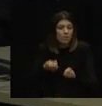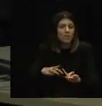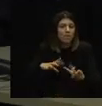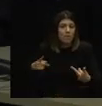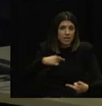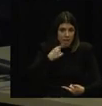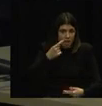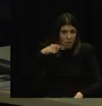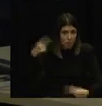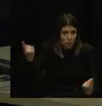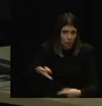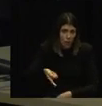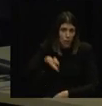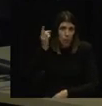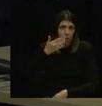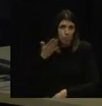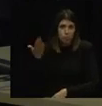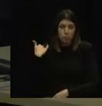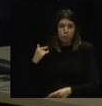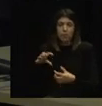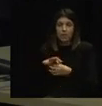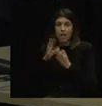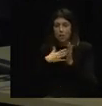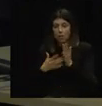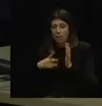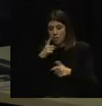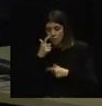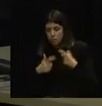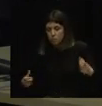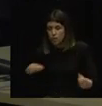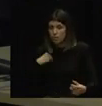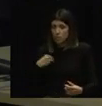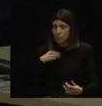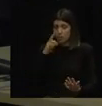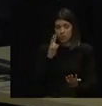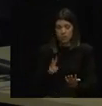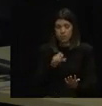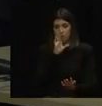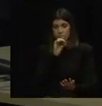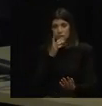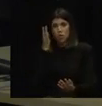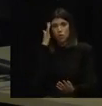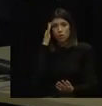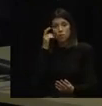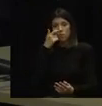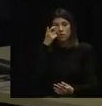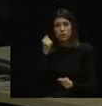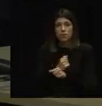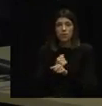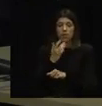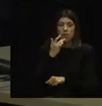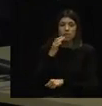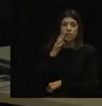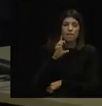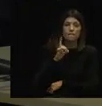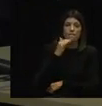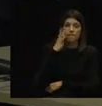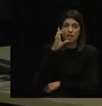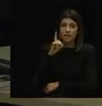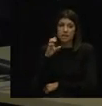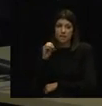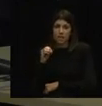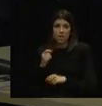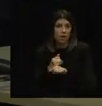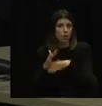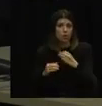autarquia. Depois, quanto ao mapa de pessoal, é com preocupação que verificamos que o número de trabalhadores com idade superior a 60 anos continua